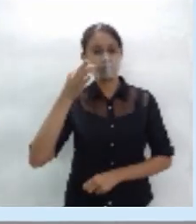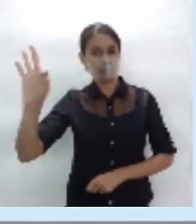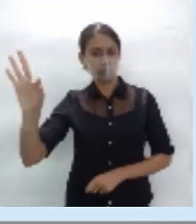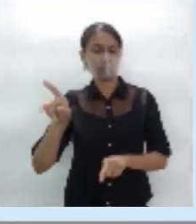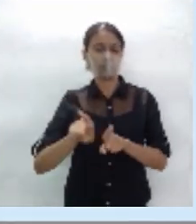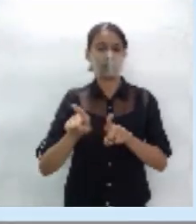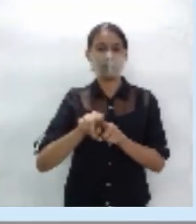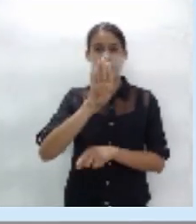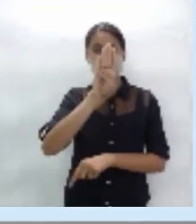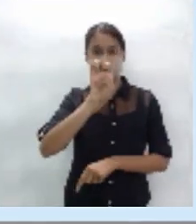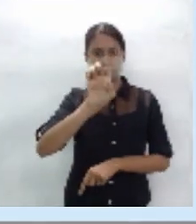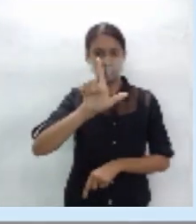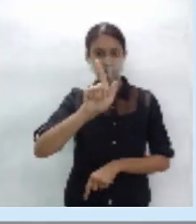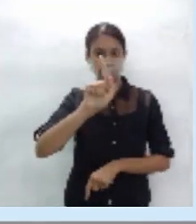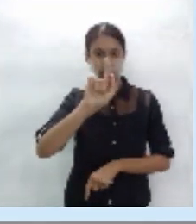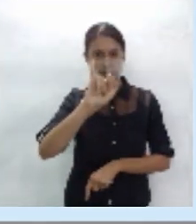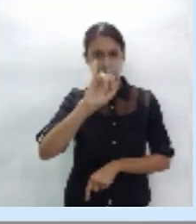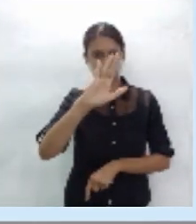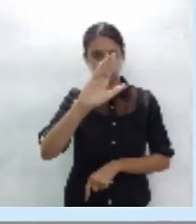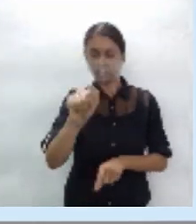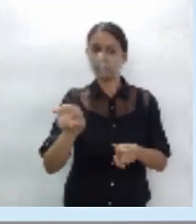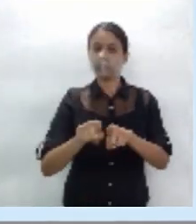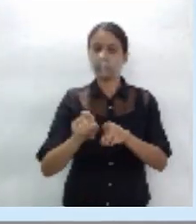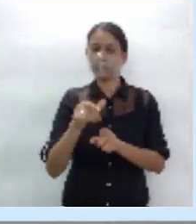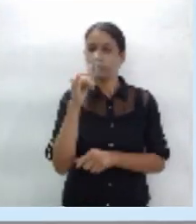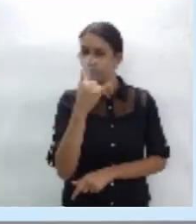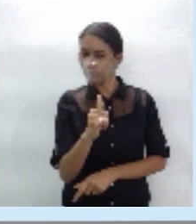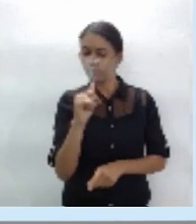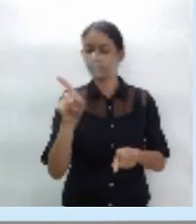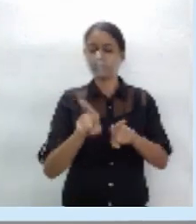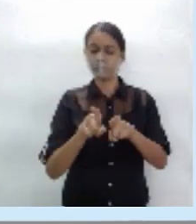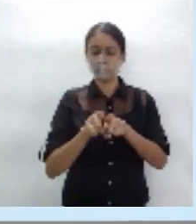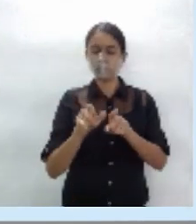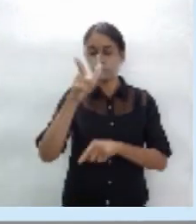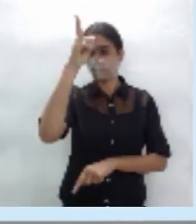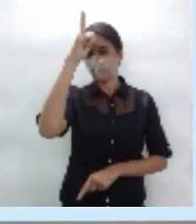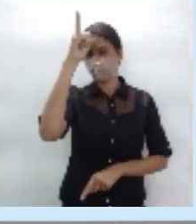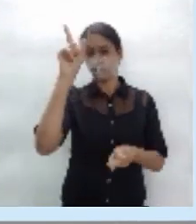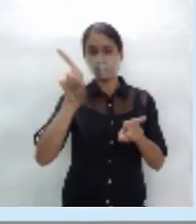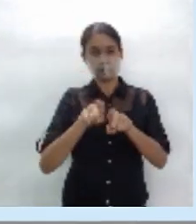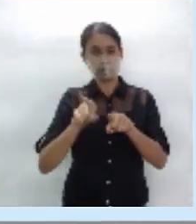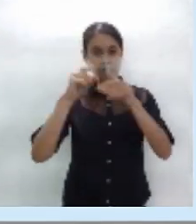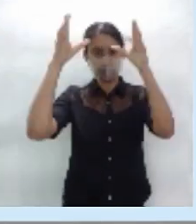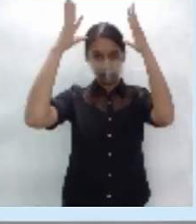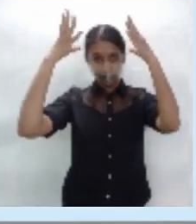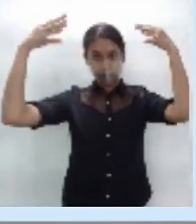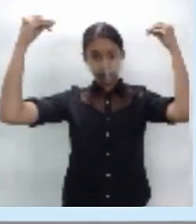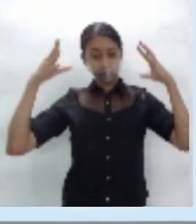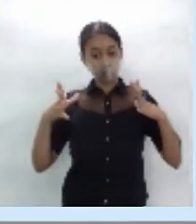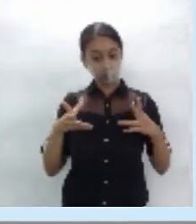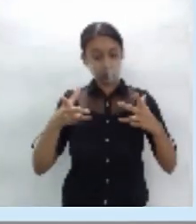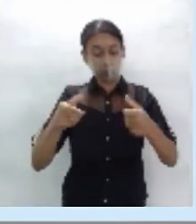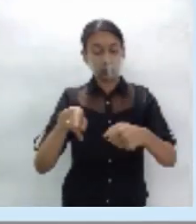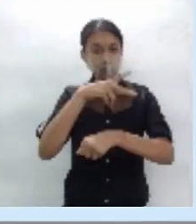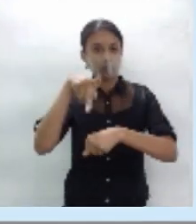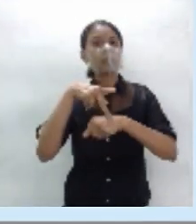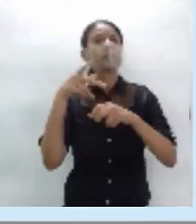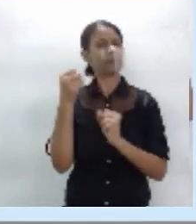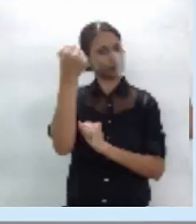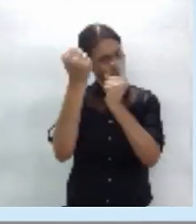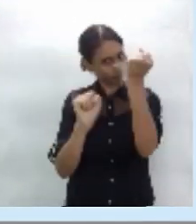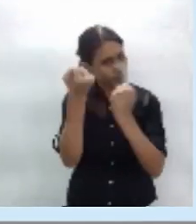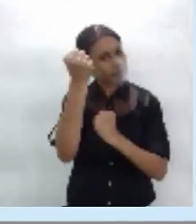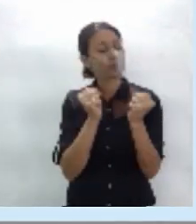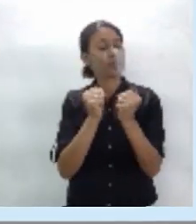da Bélgica, da Itália, Alemanha, né, da Holanda, todas elas